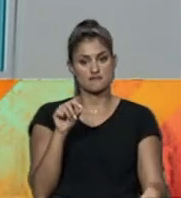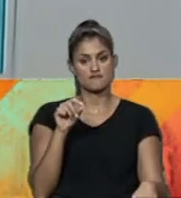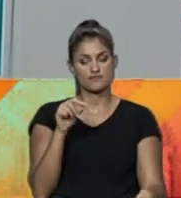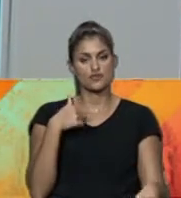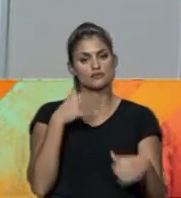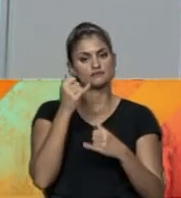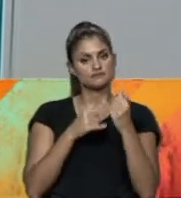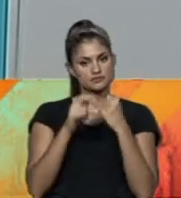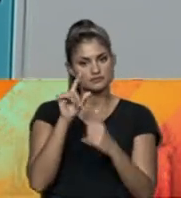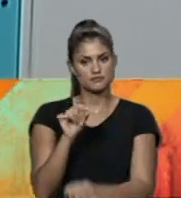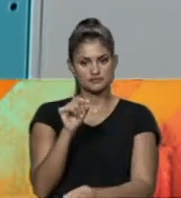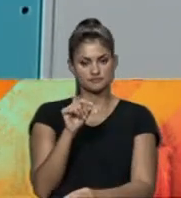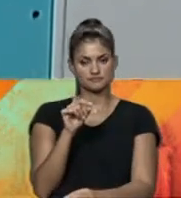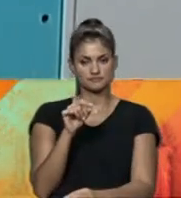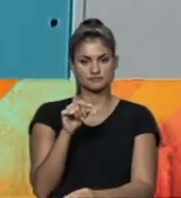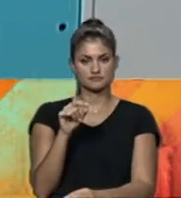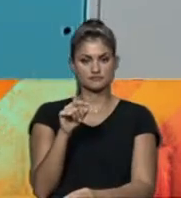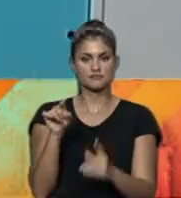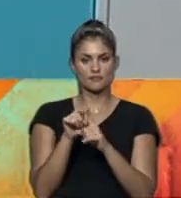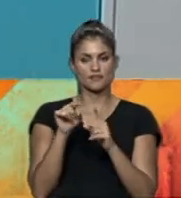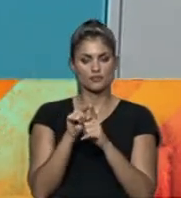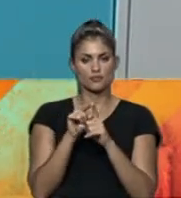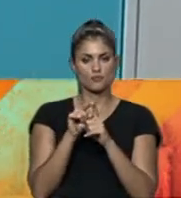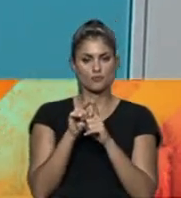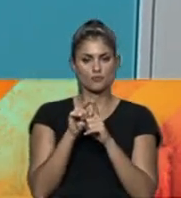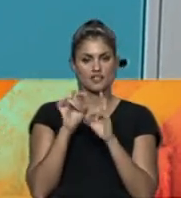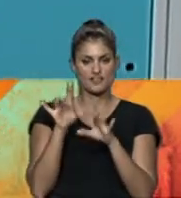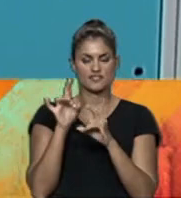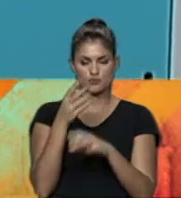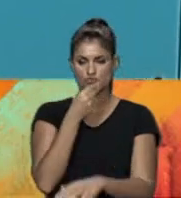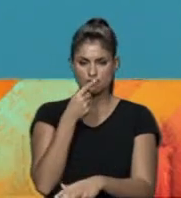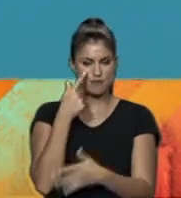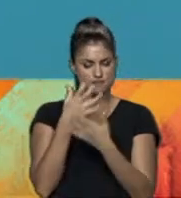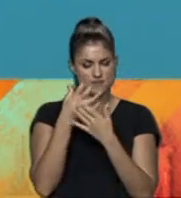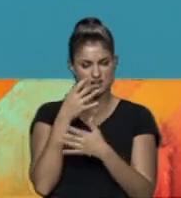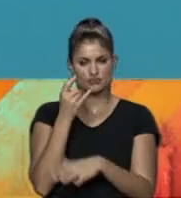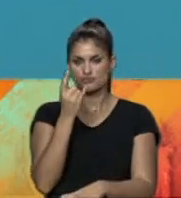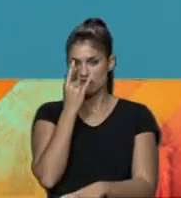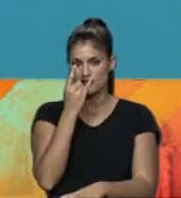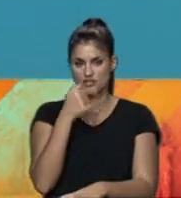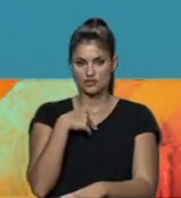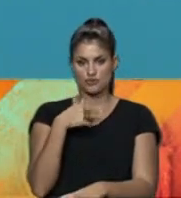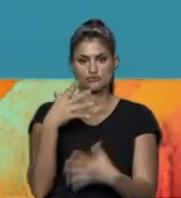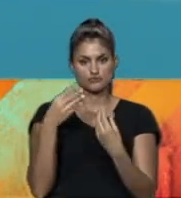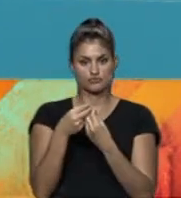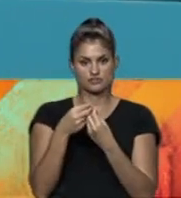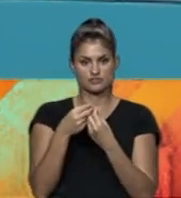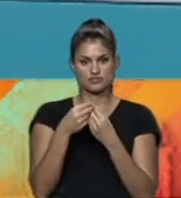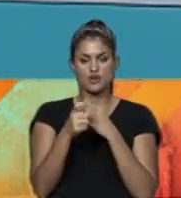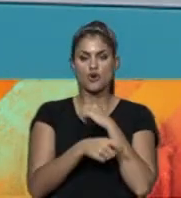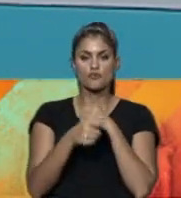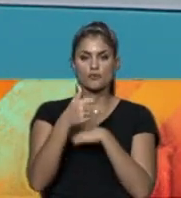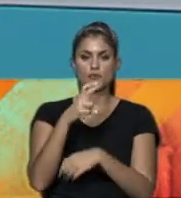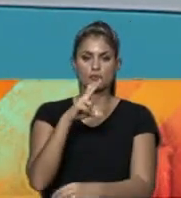troquei também para combater um bocadinho o sabor intenso do javali. Eu vou-lhe colocar as couves de Bruxelas, que elas têm um bocadinho